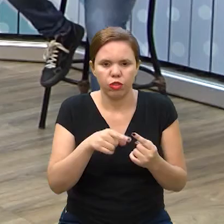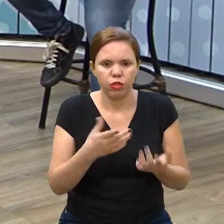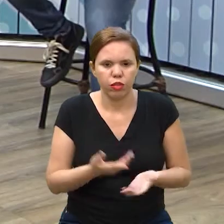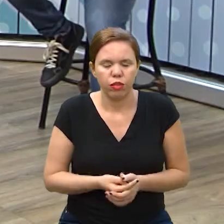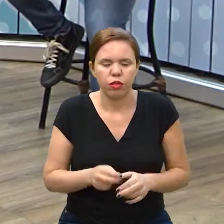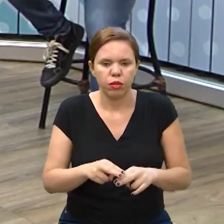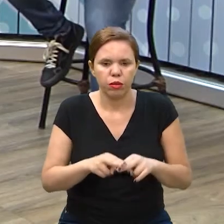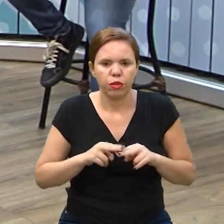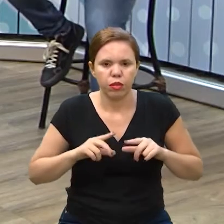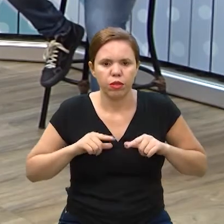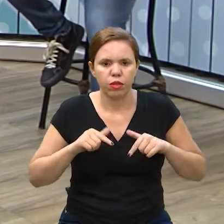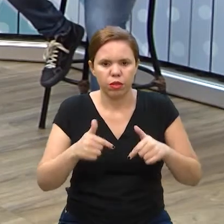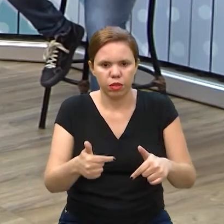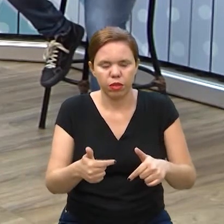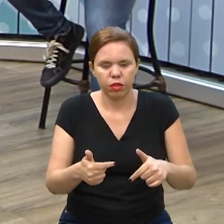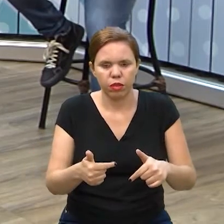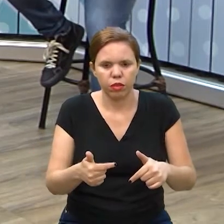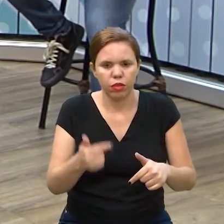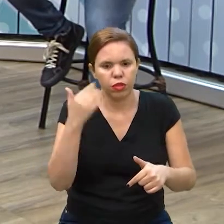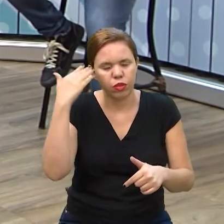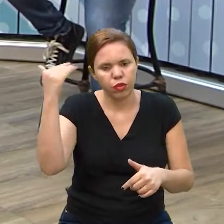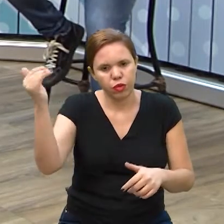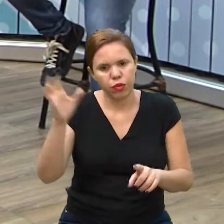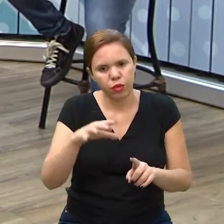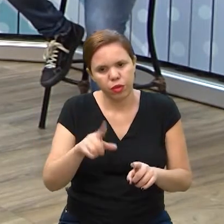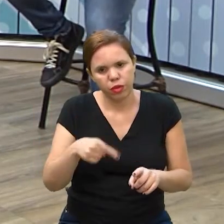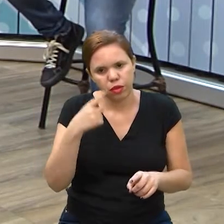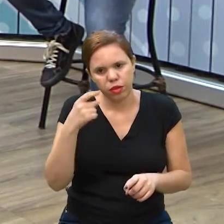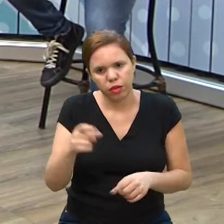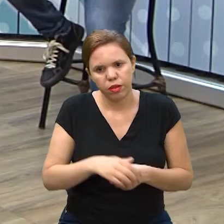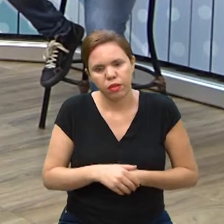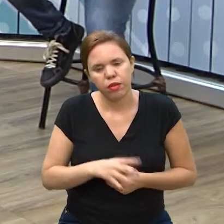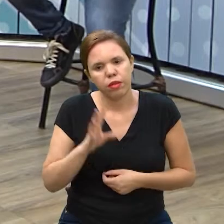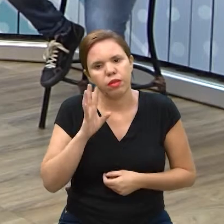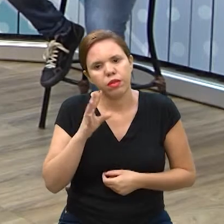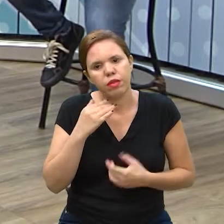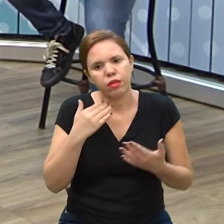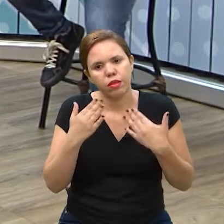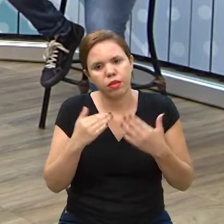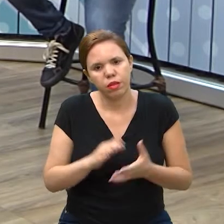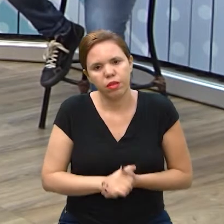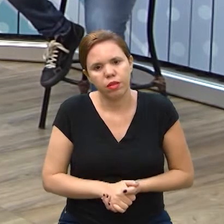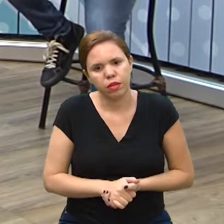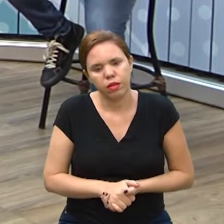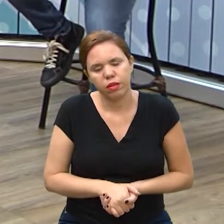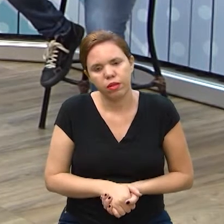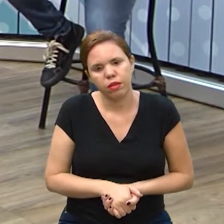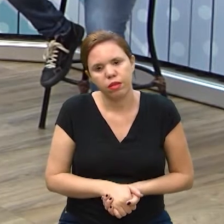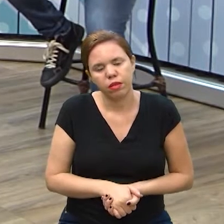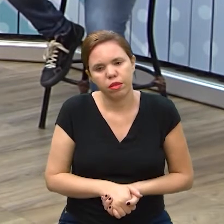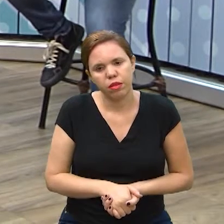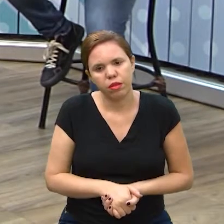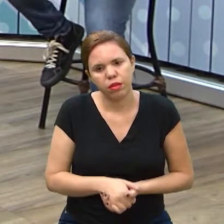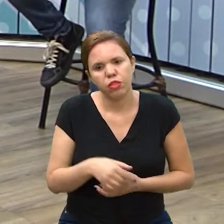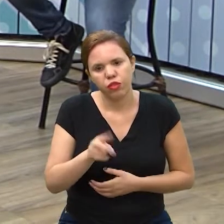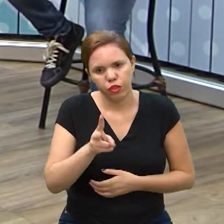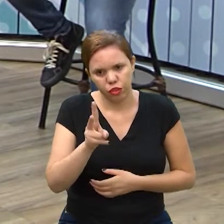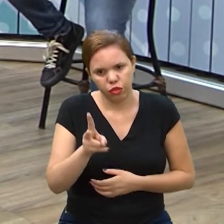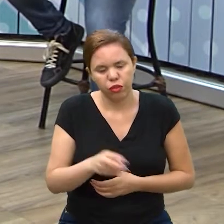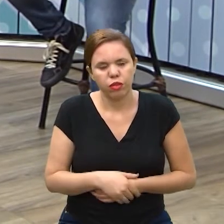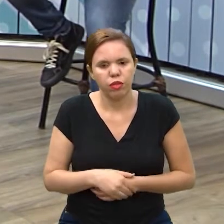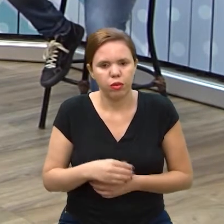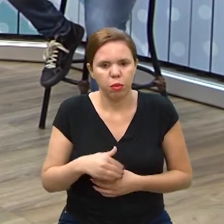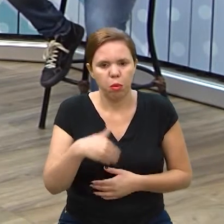atingir. Então, por isso, as ações com os influenciadores acabam sendo tão interessantes. Muito legal esse bate-papo. A gente